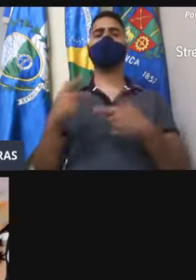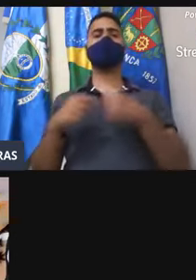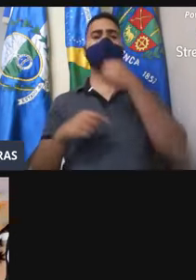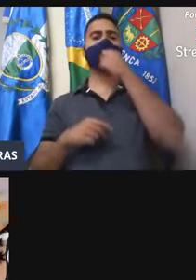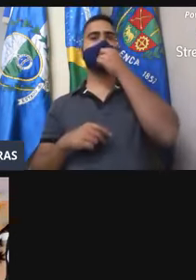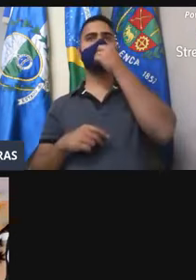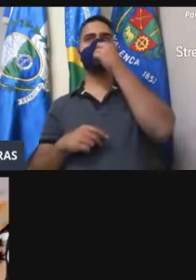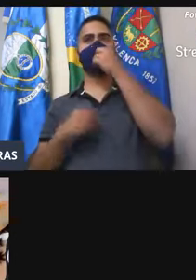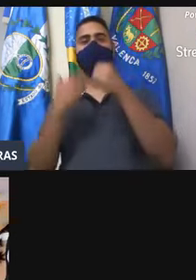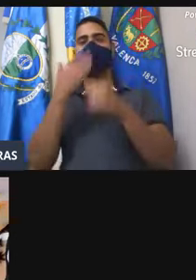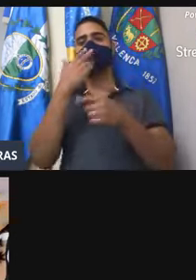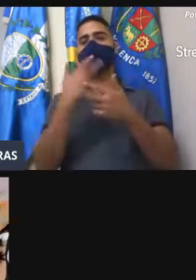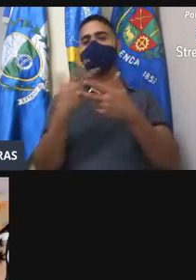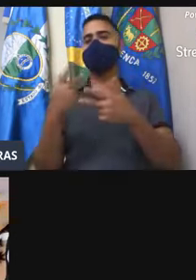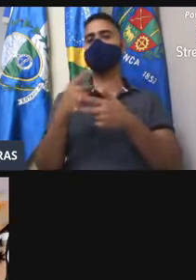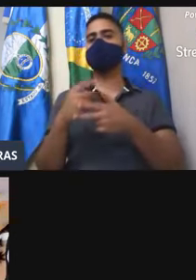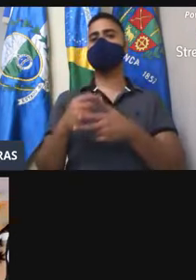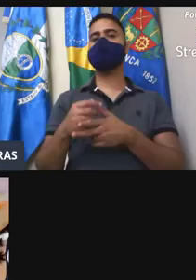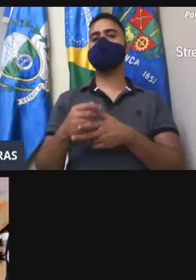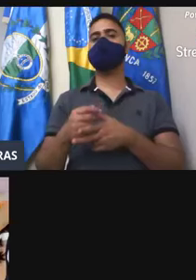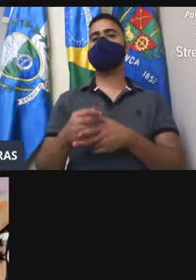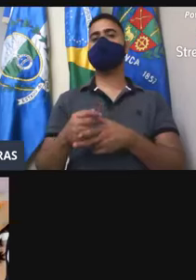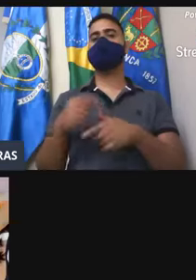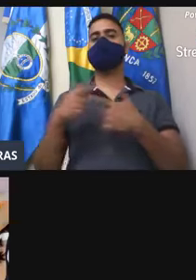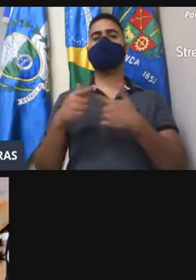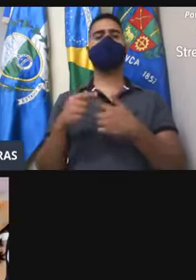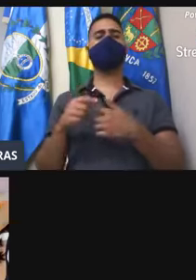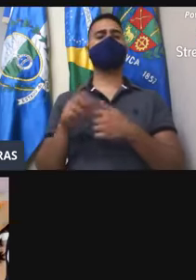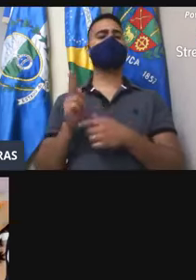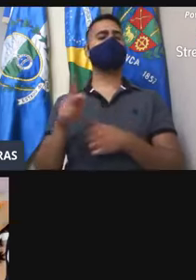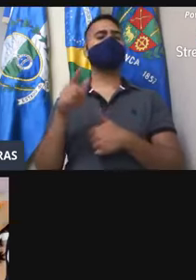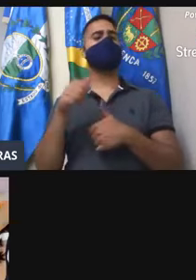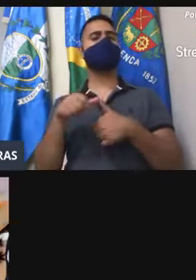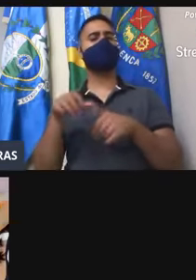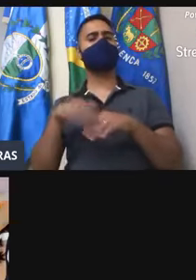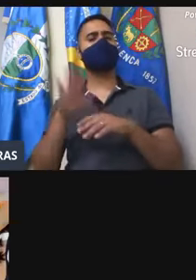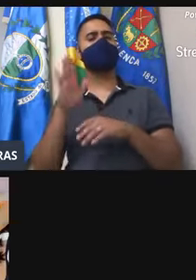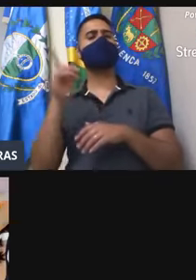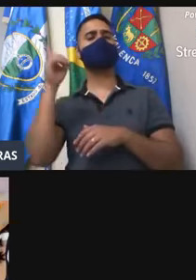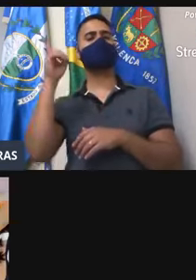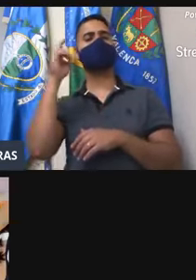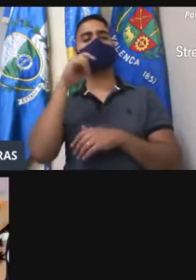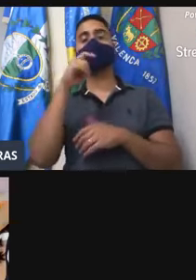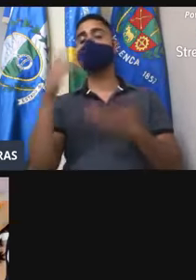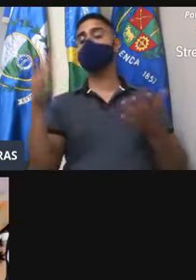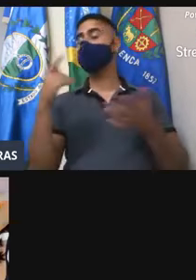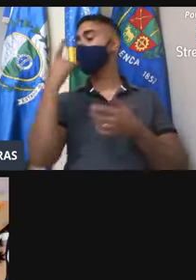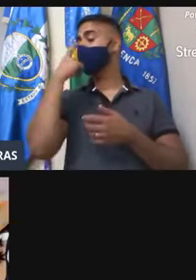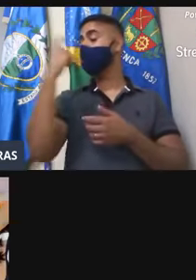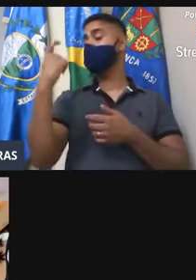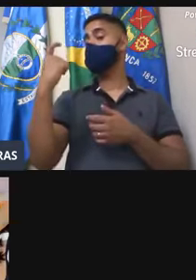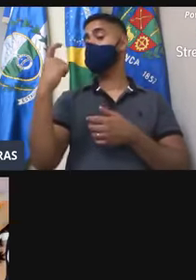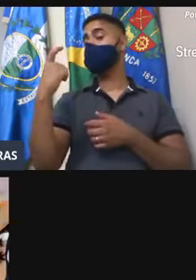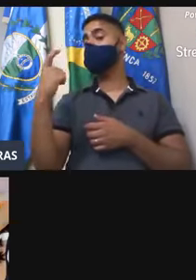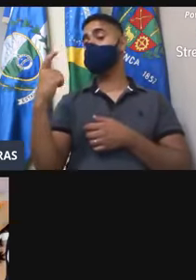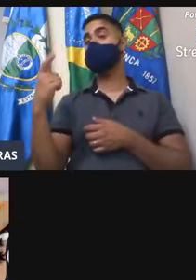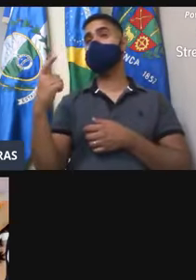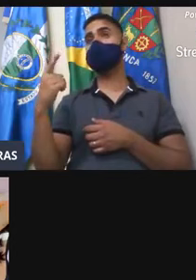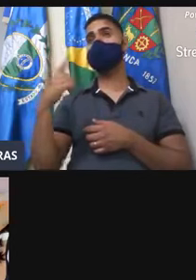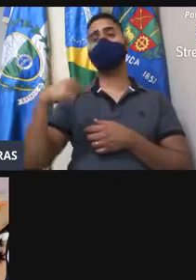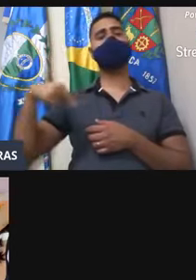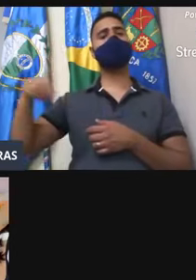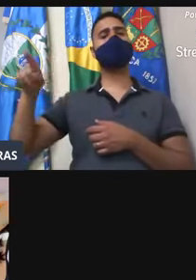esse tipo de máquina no município, que você vê que cada vez vai ficando mais difícil, porque hoje o nosso lixo, ele vai lá